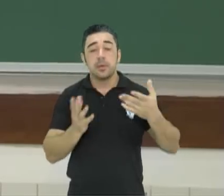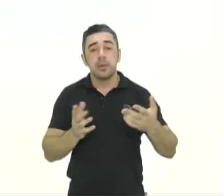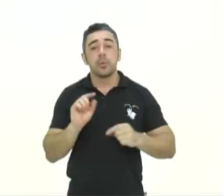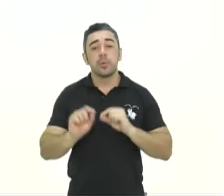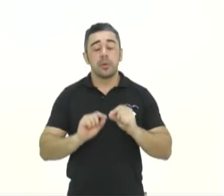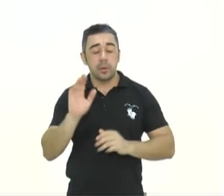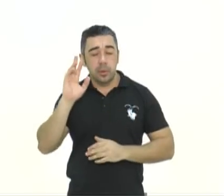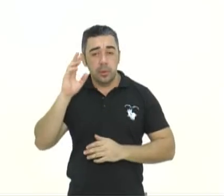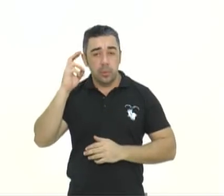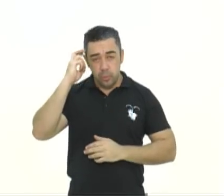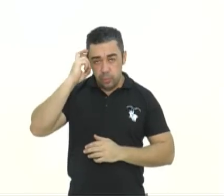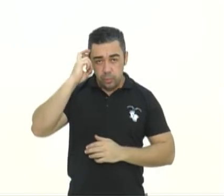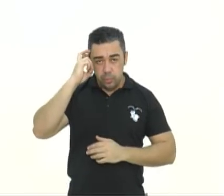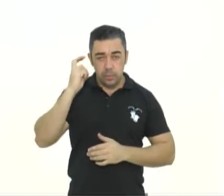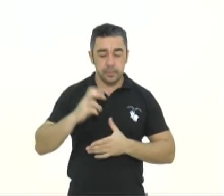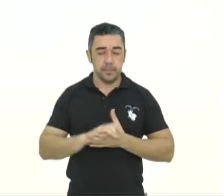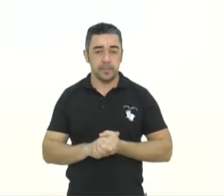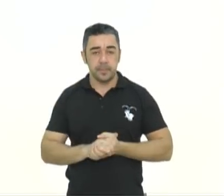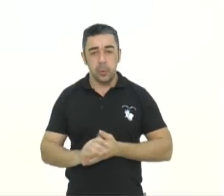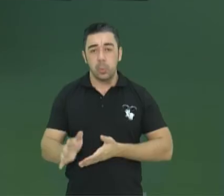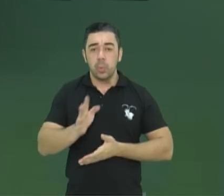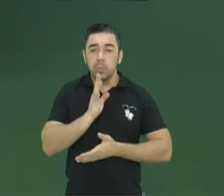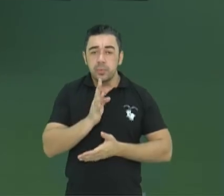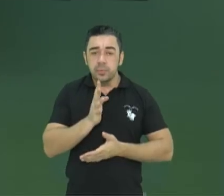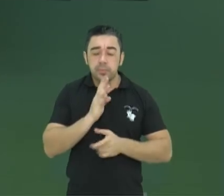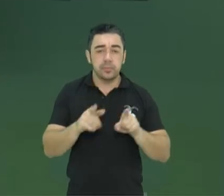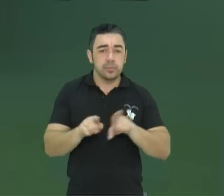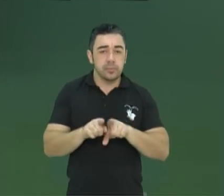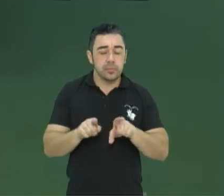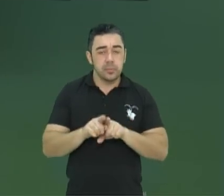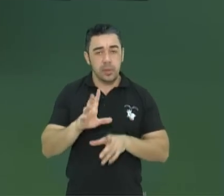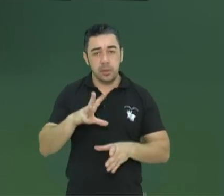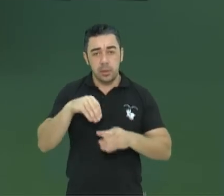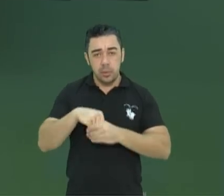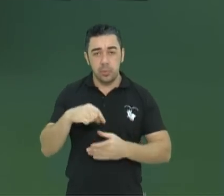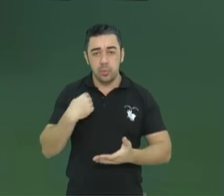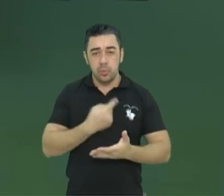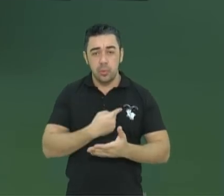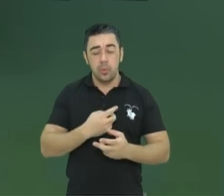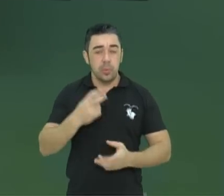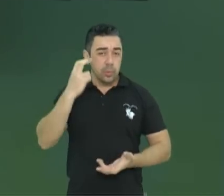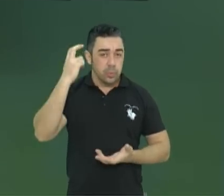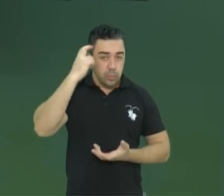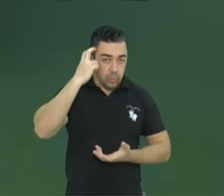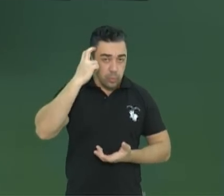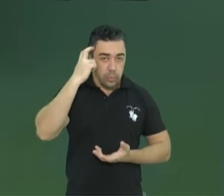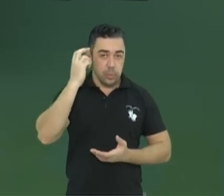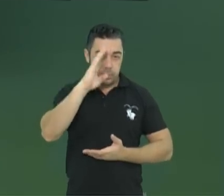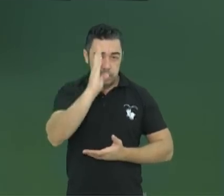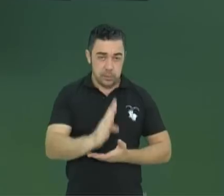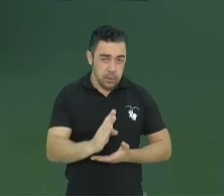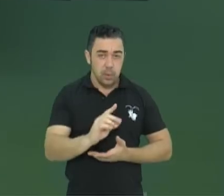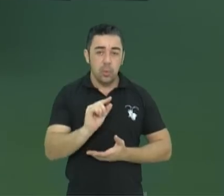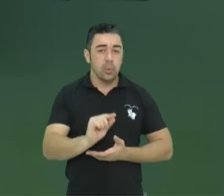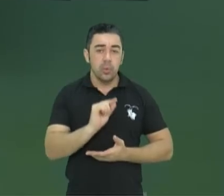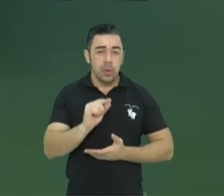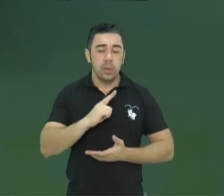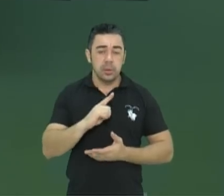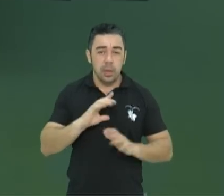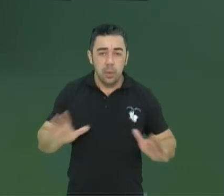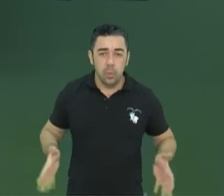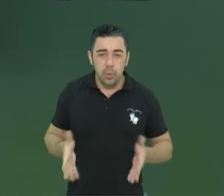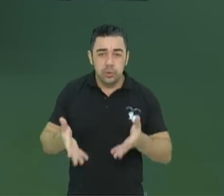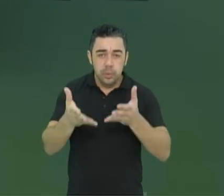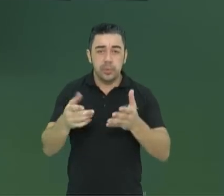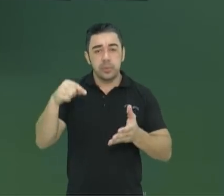etnias. E a gente vai conhecer também, reconhecer na nossa cultura as contribuições que essas etnias contribuíram aqui